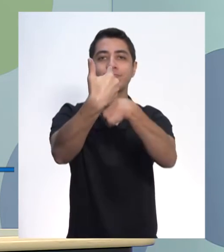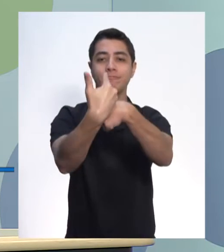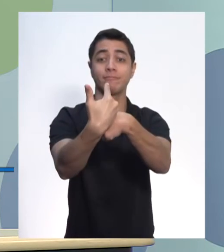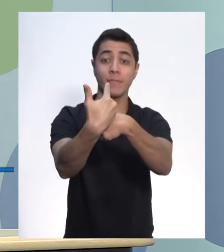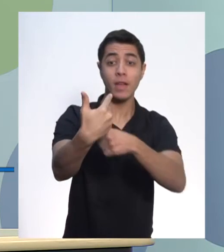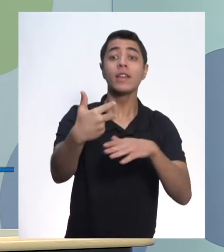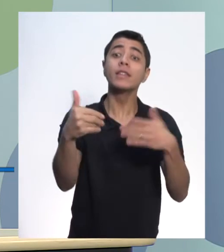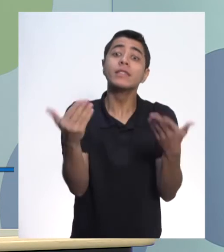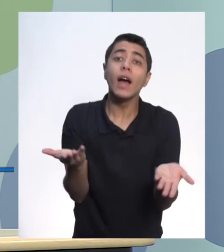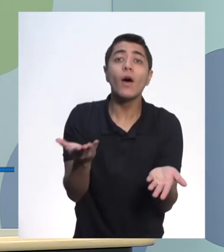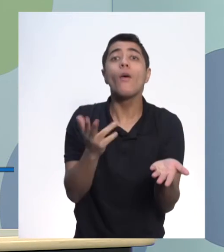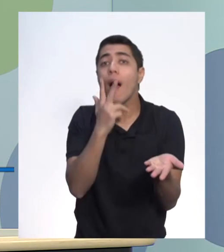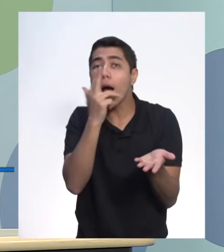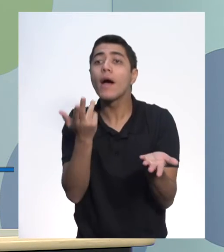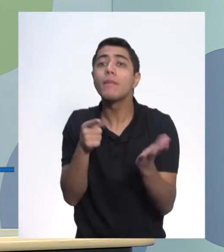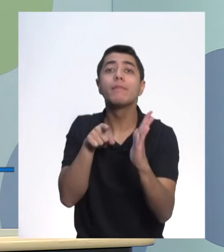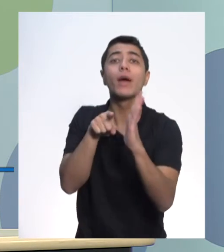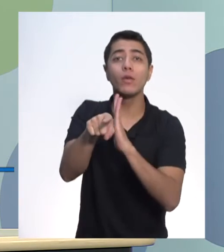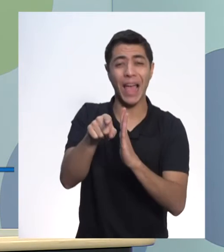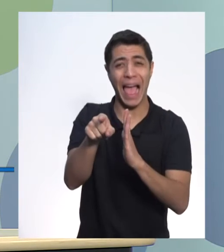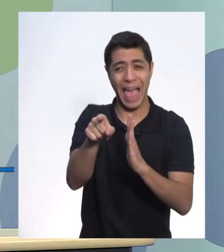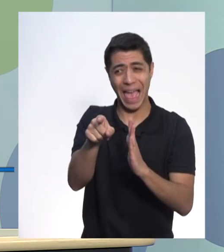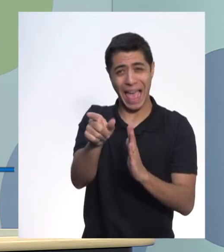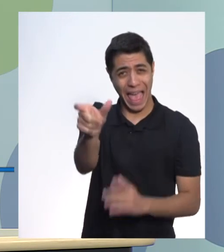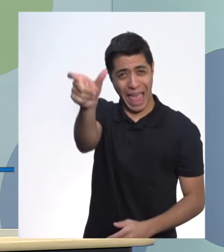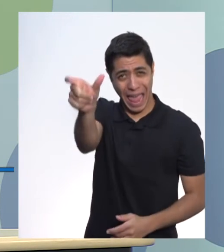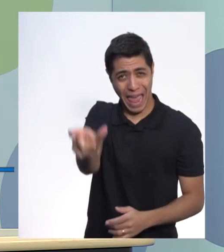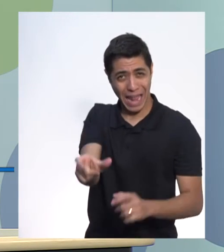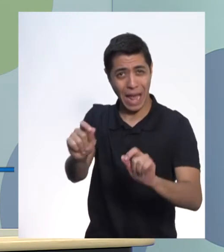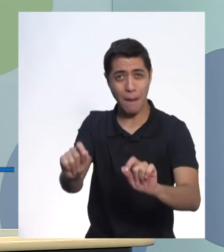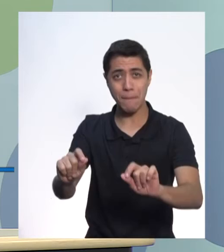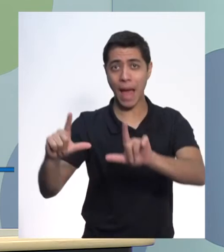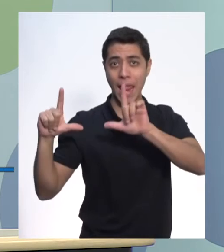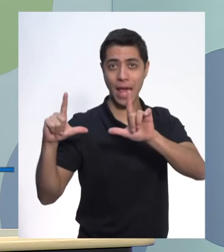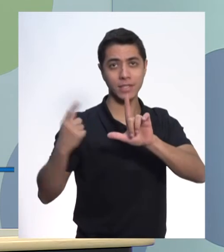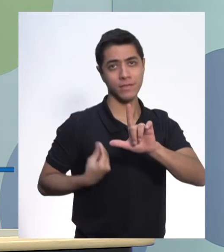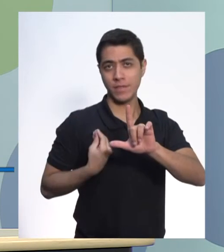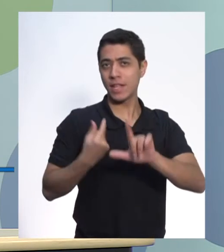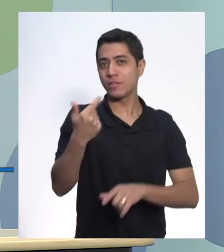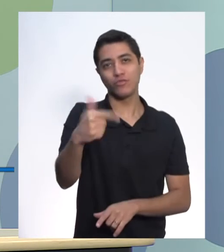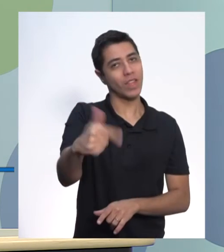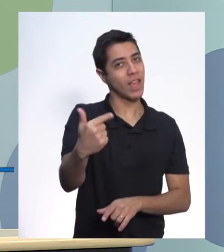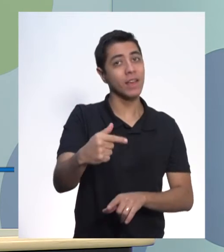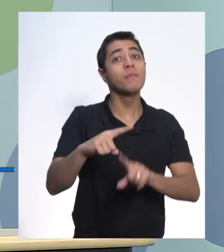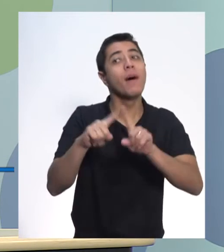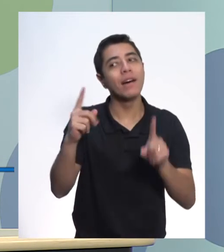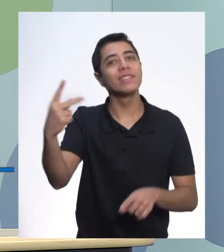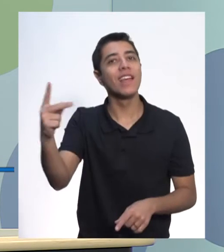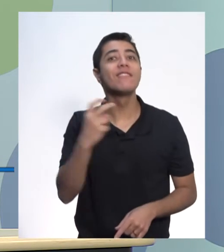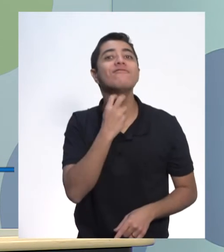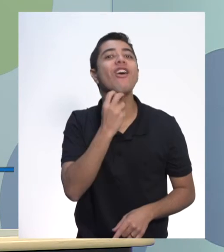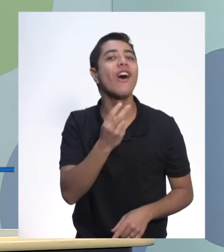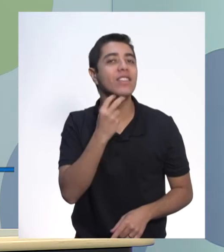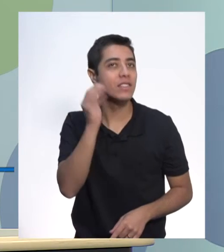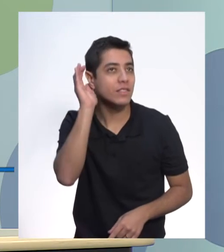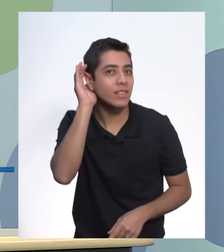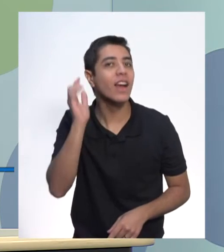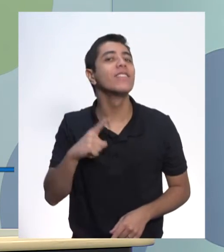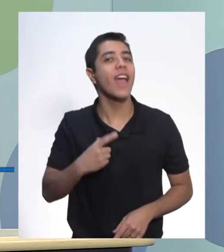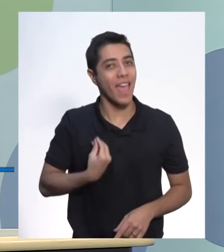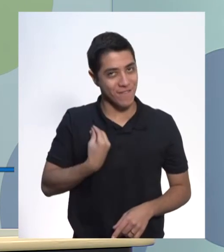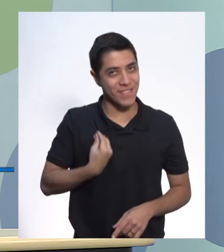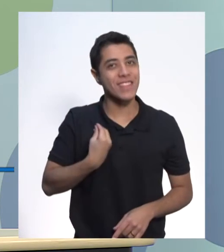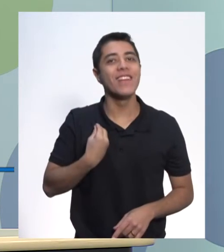respondendo aquela pergunta que é genérica. Ele não aparece na cena, mas ele está lá conversando. A voz dele aparece muitas vezes.